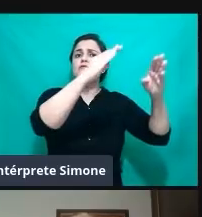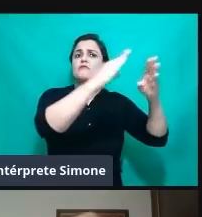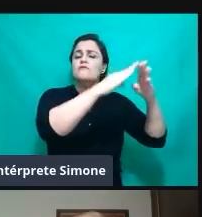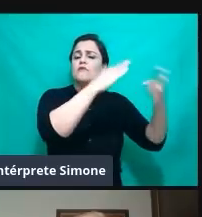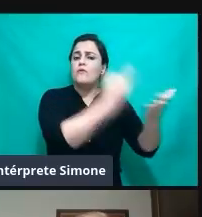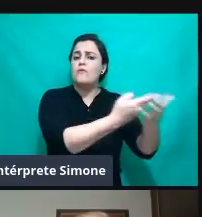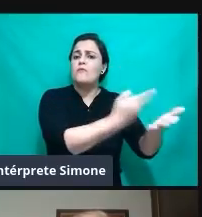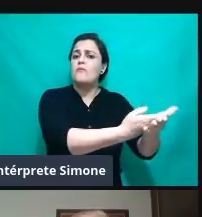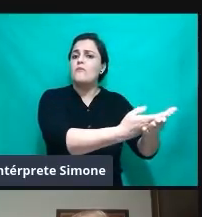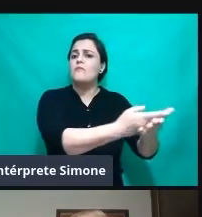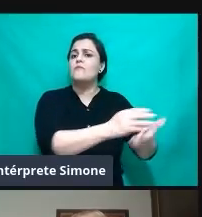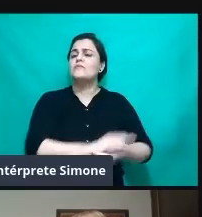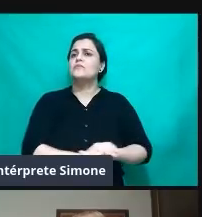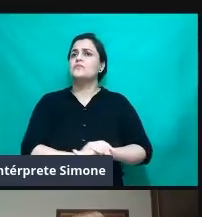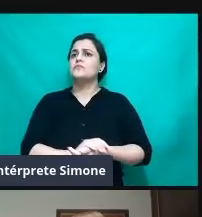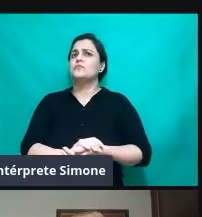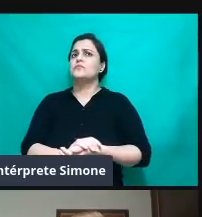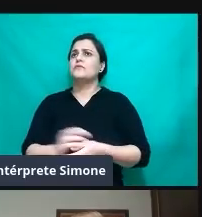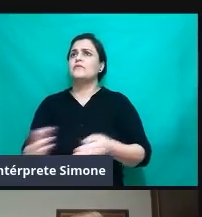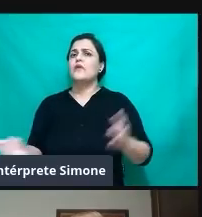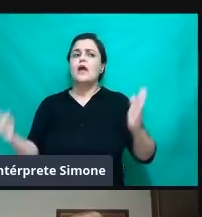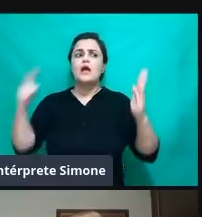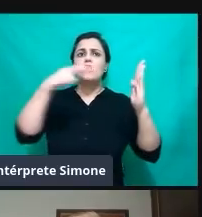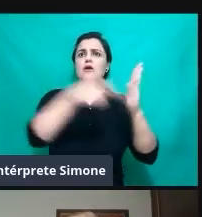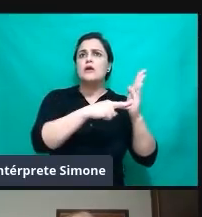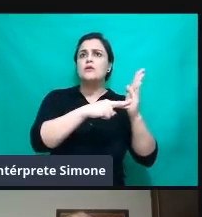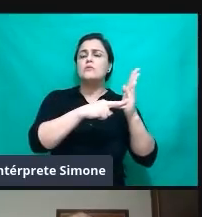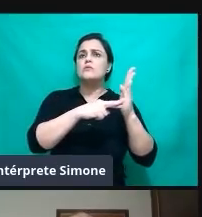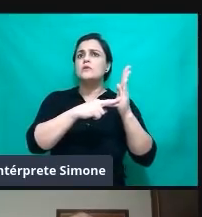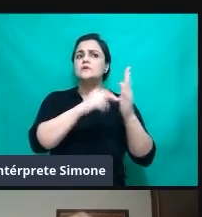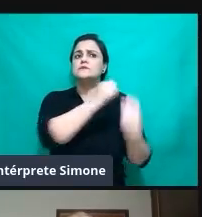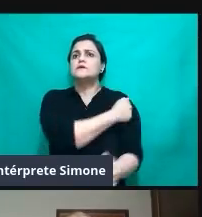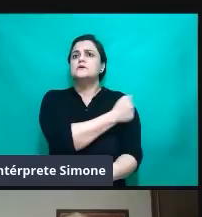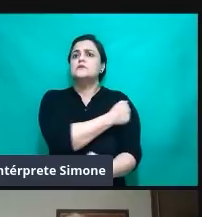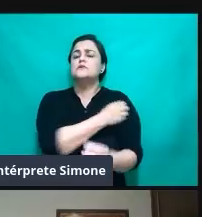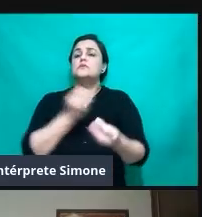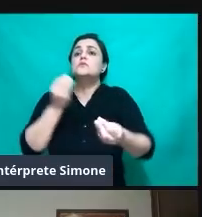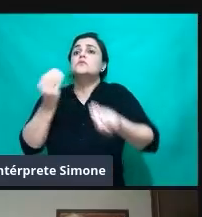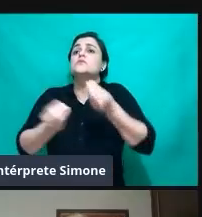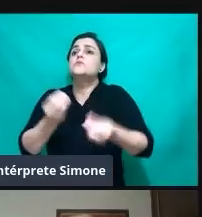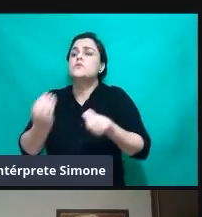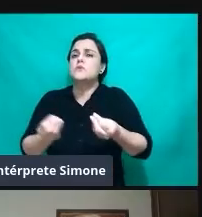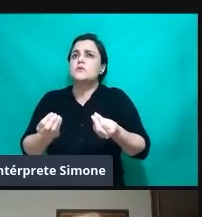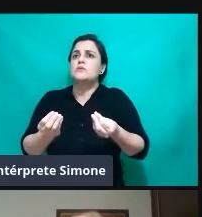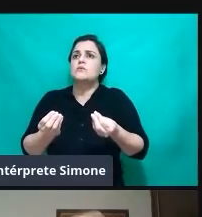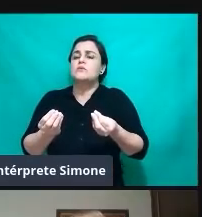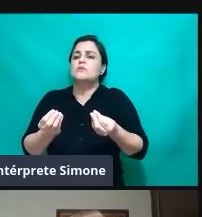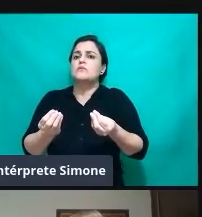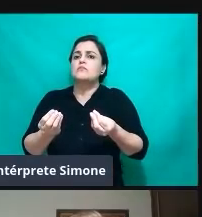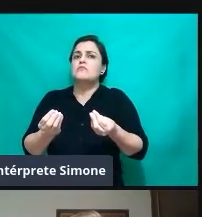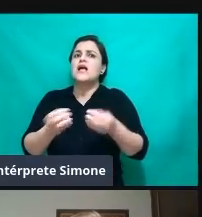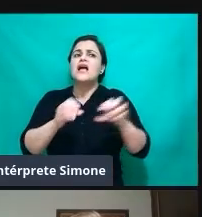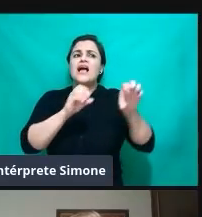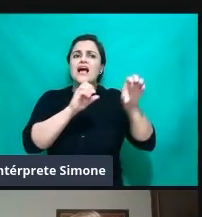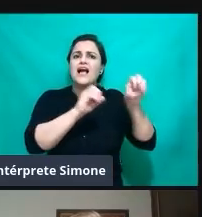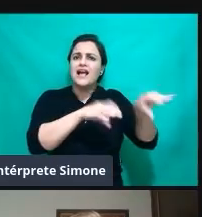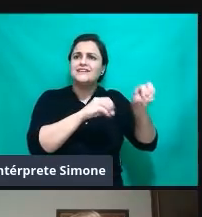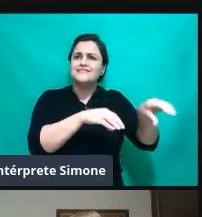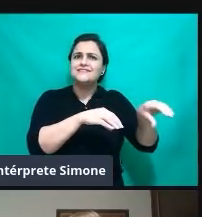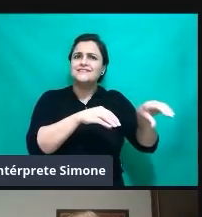recuperar a aprendizagem dos alunos? Qual o legado que fica para a educação após superar a